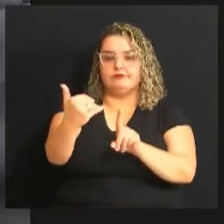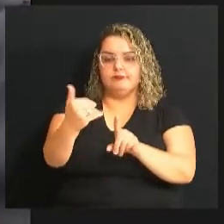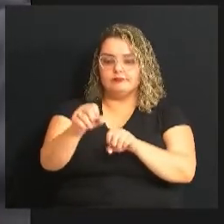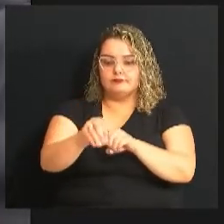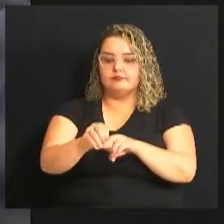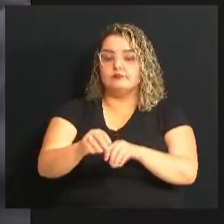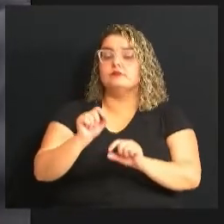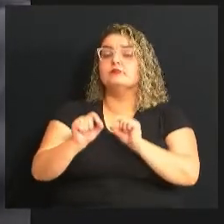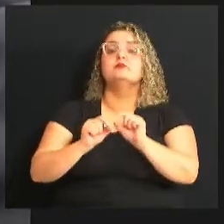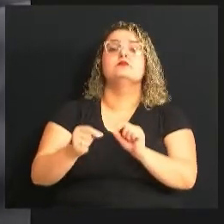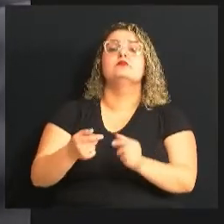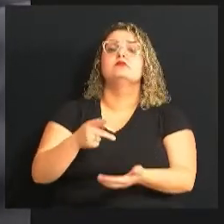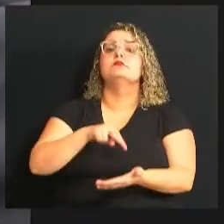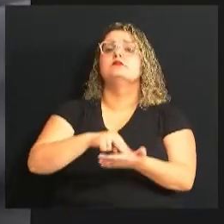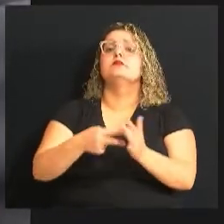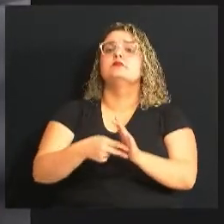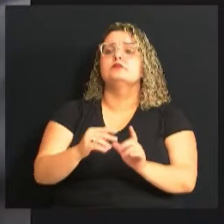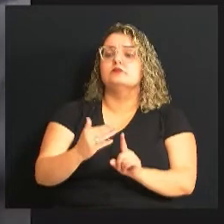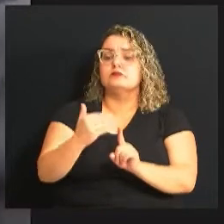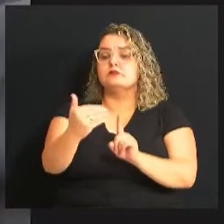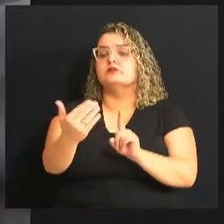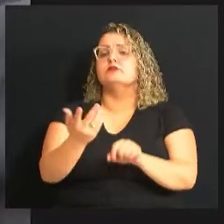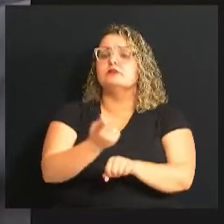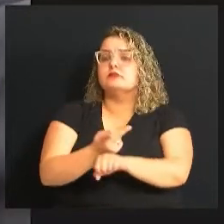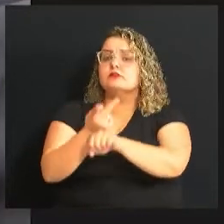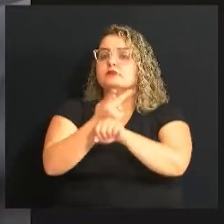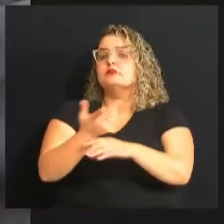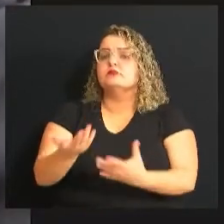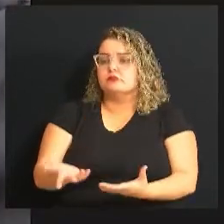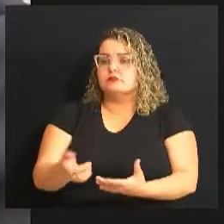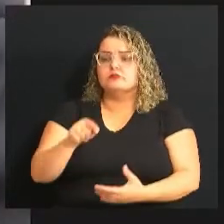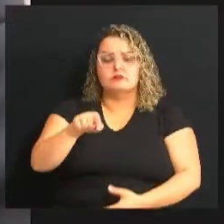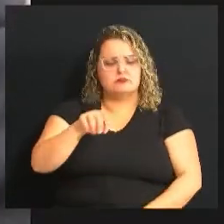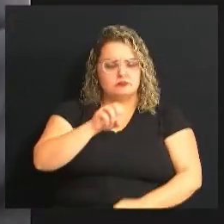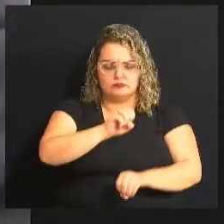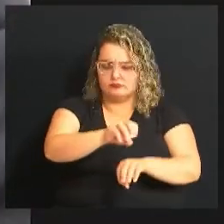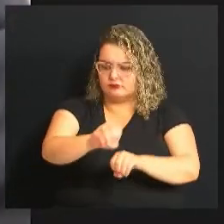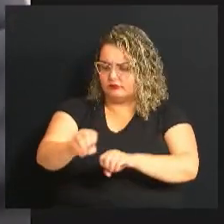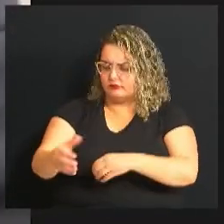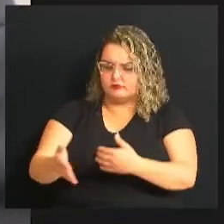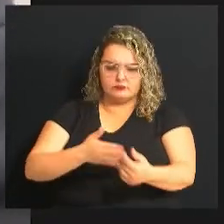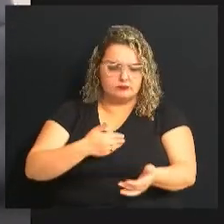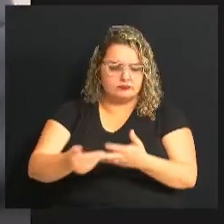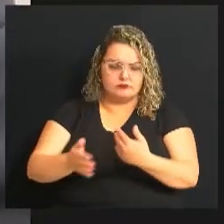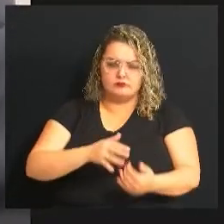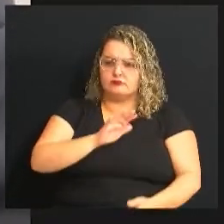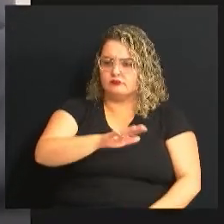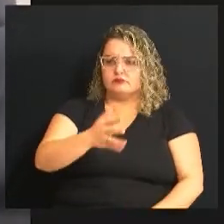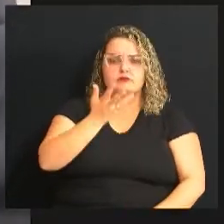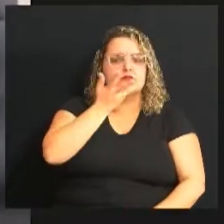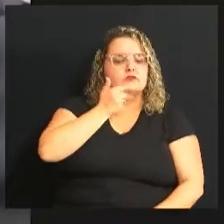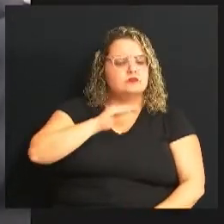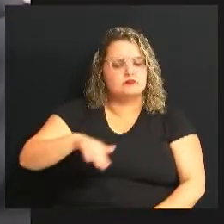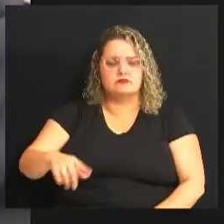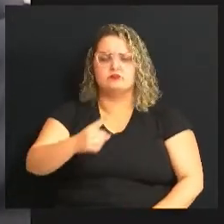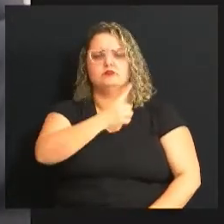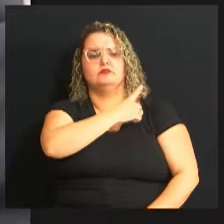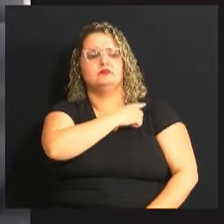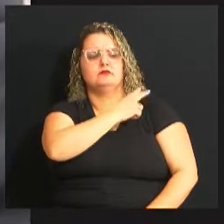Educação? Você que é educador de todas as áreas, do infantil até o ensino médio, e